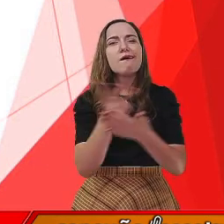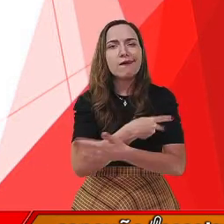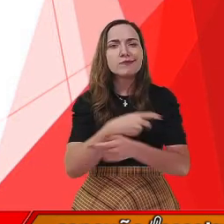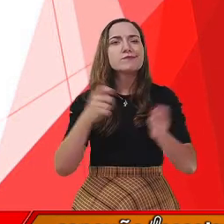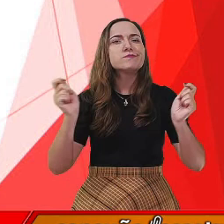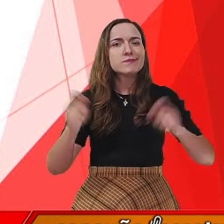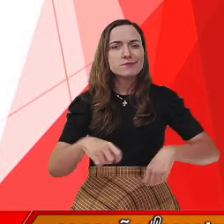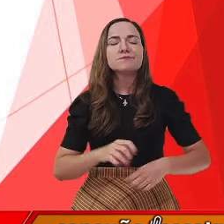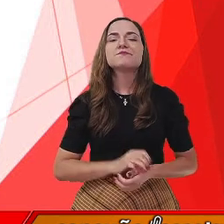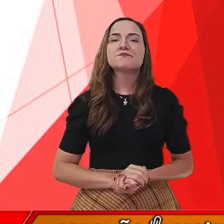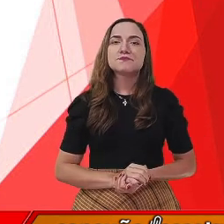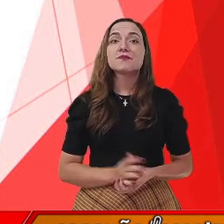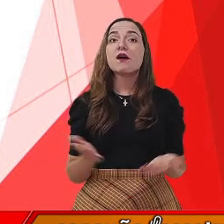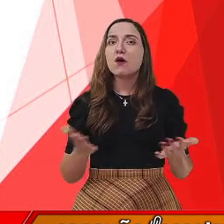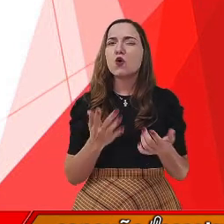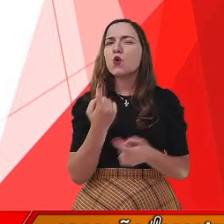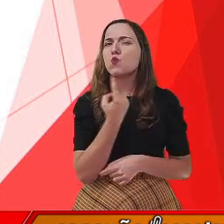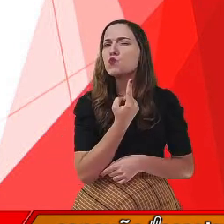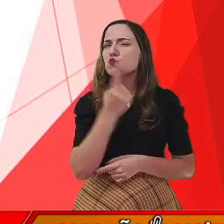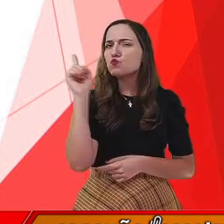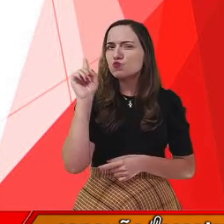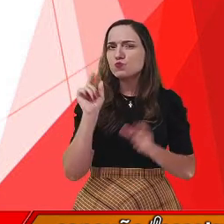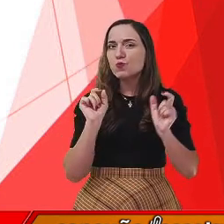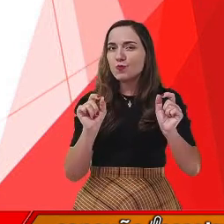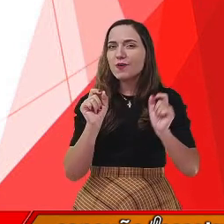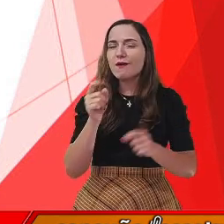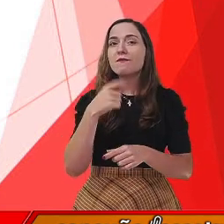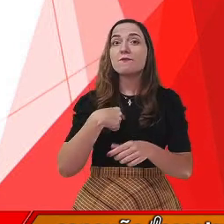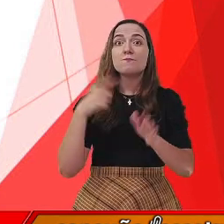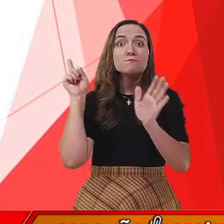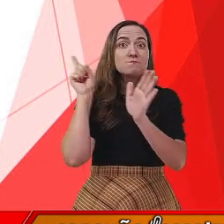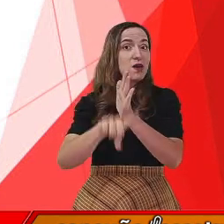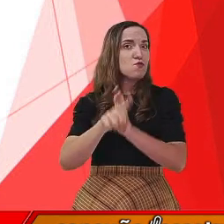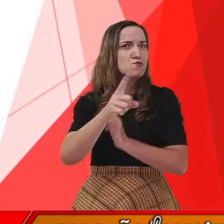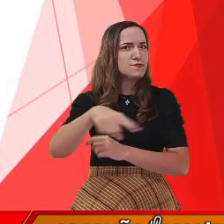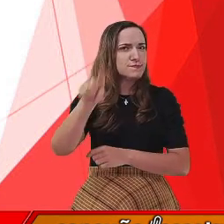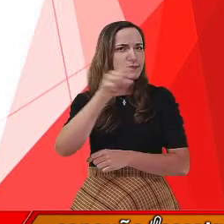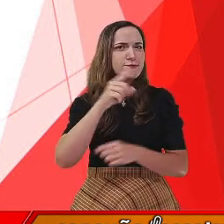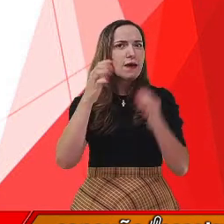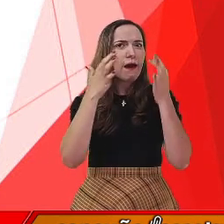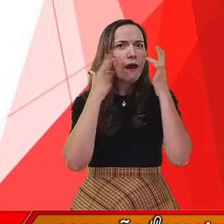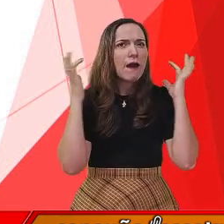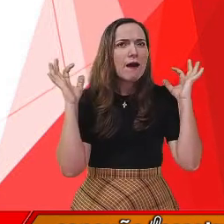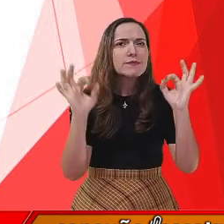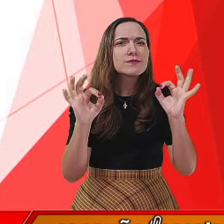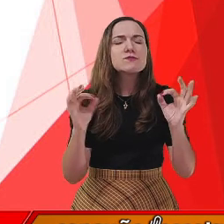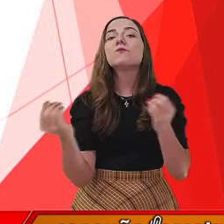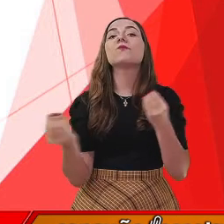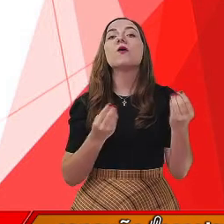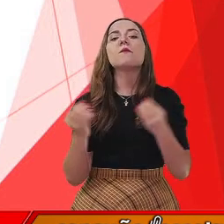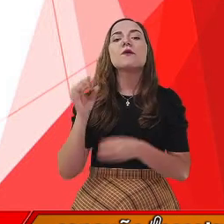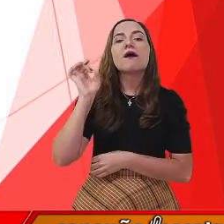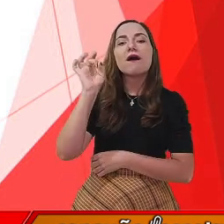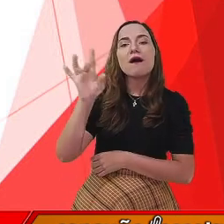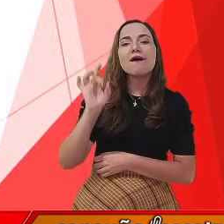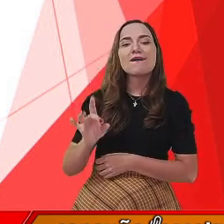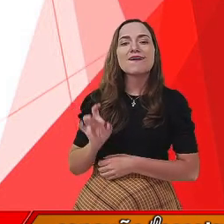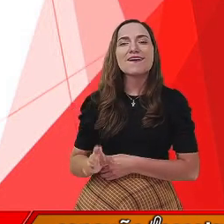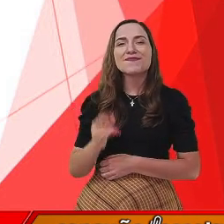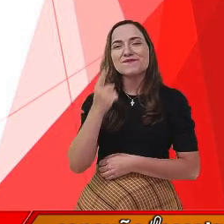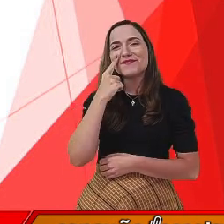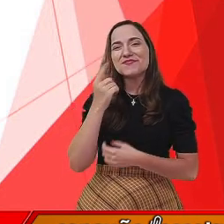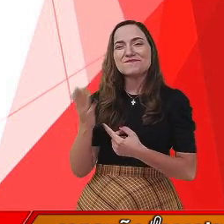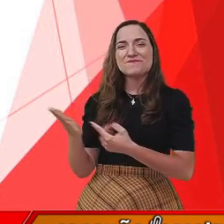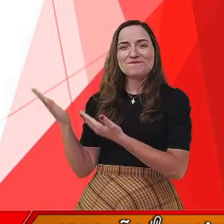E para encerrar esse momento, me diga, quero ver se vocês estão espertos, como se lê cada